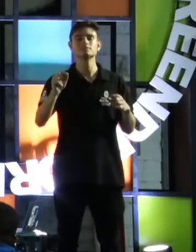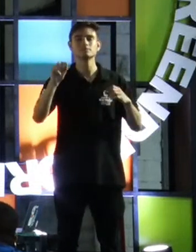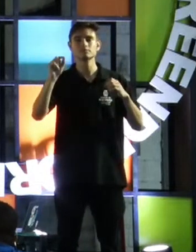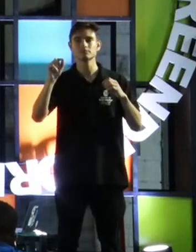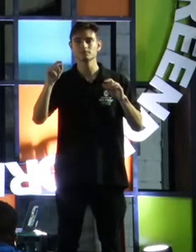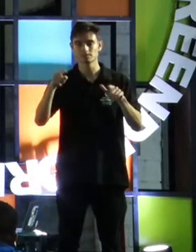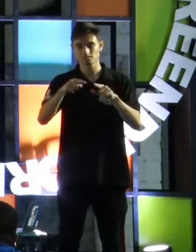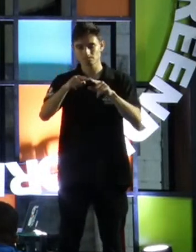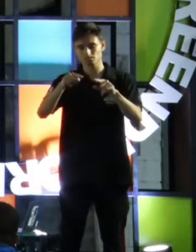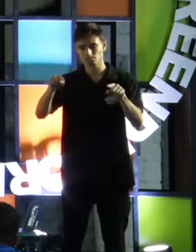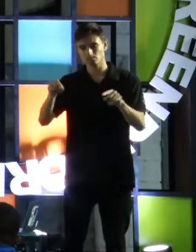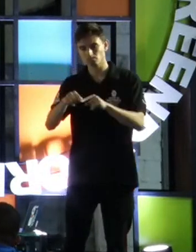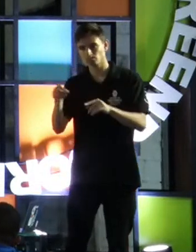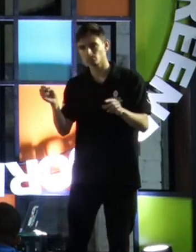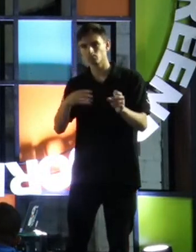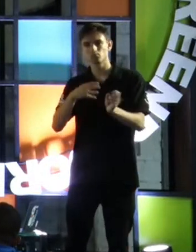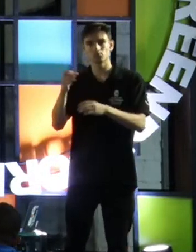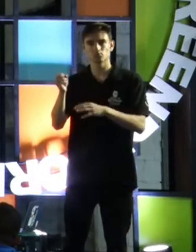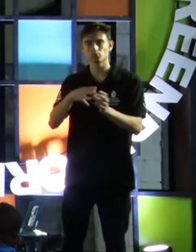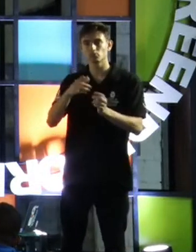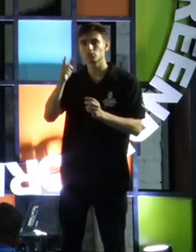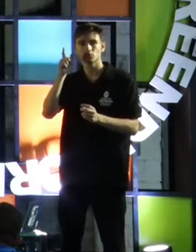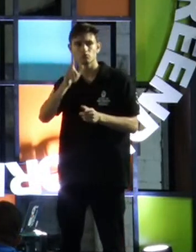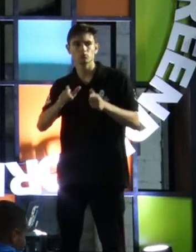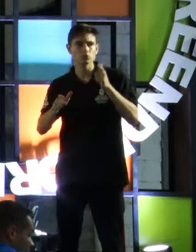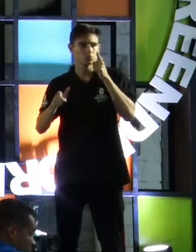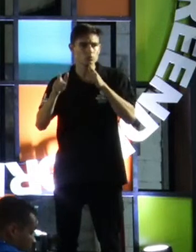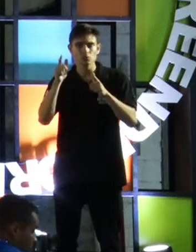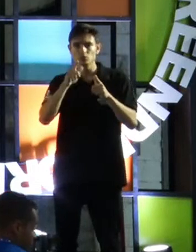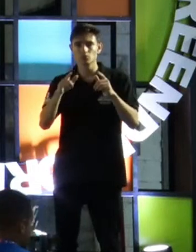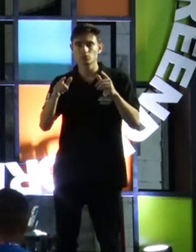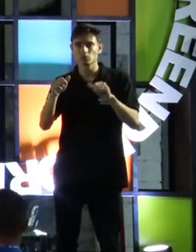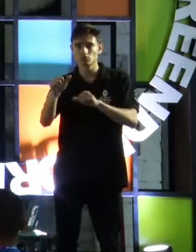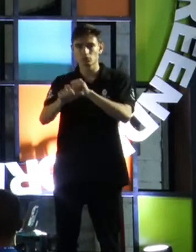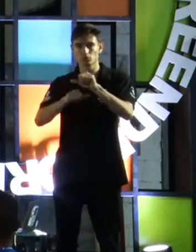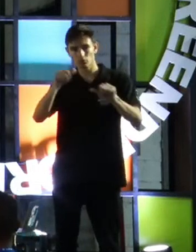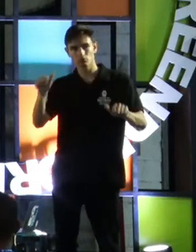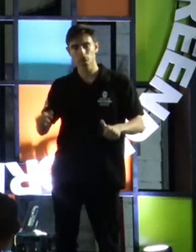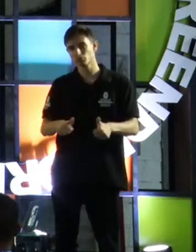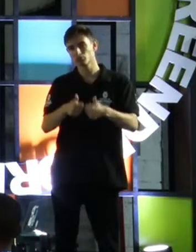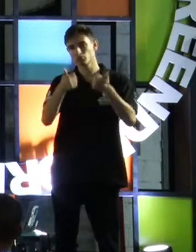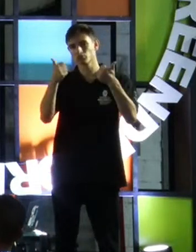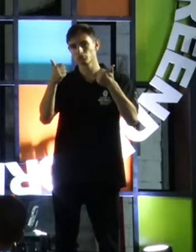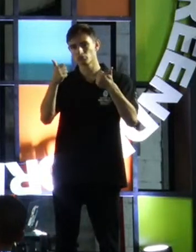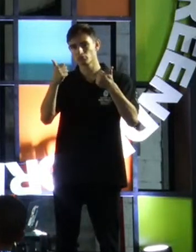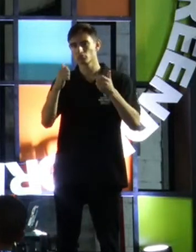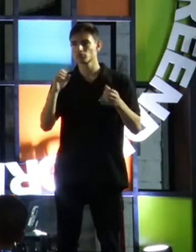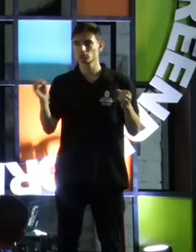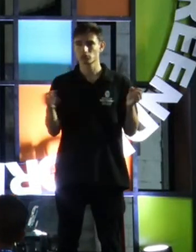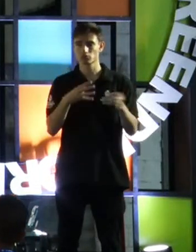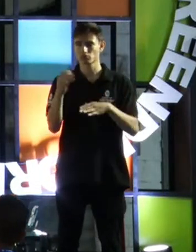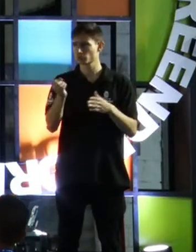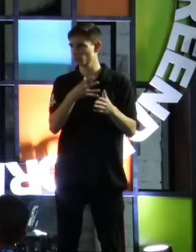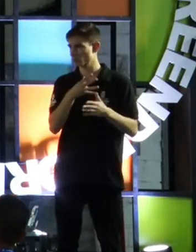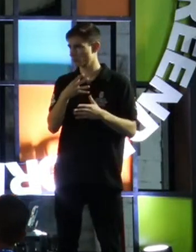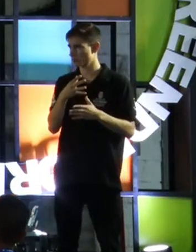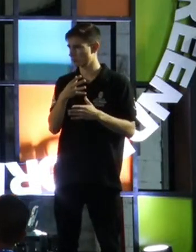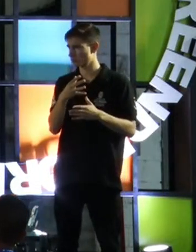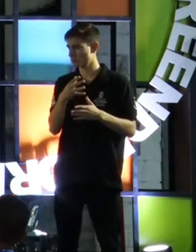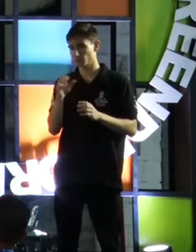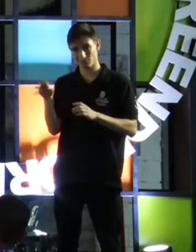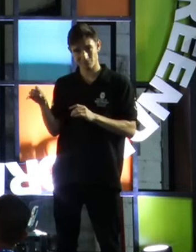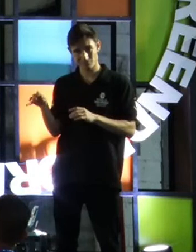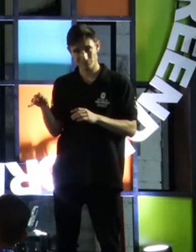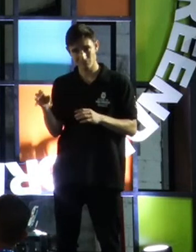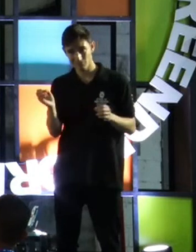um ambiente de inovação é capaz, pode ser capaz de transformar um território. Um ambiente de inovação, eu falei de inovação, de educação,